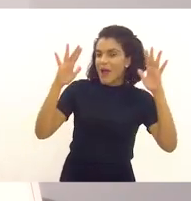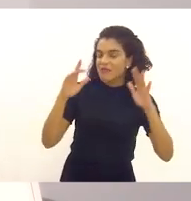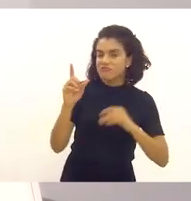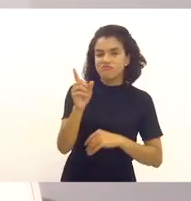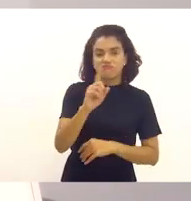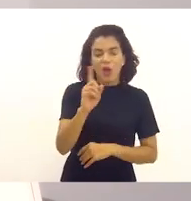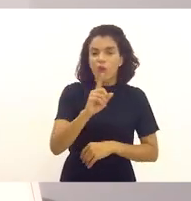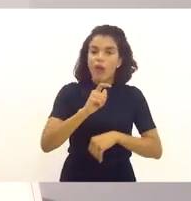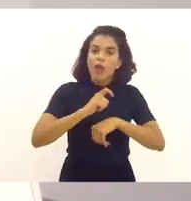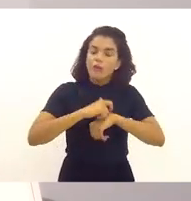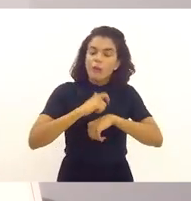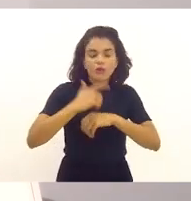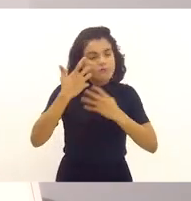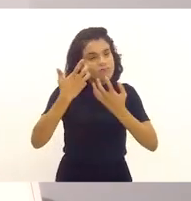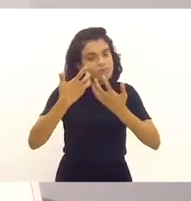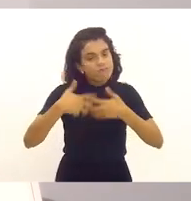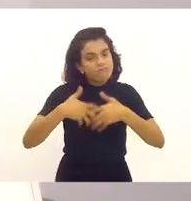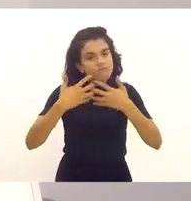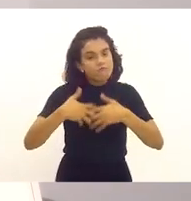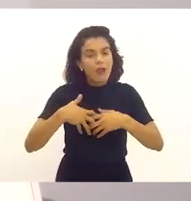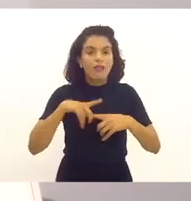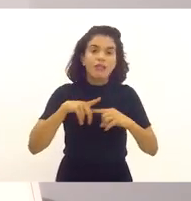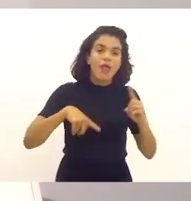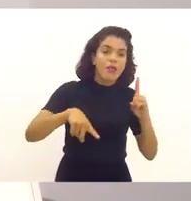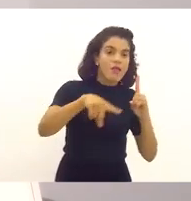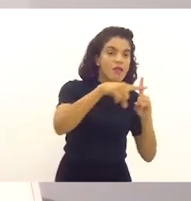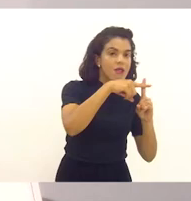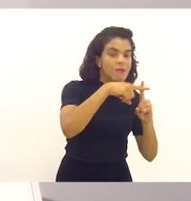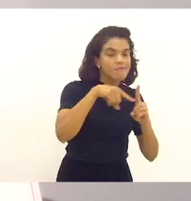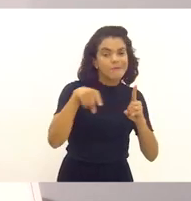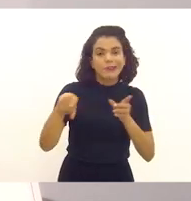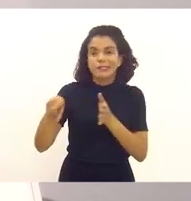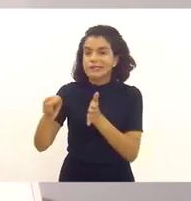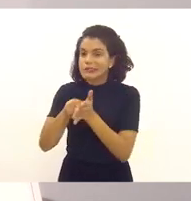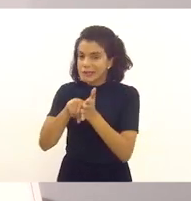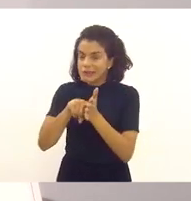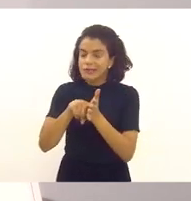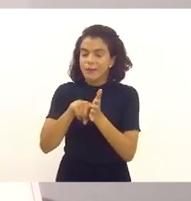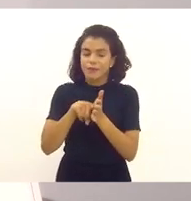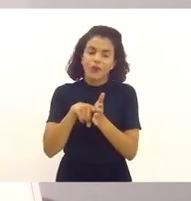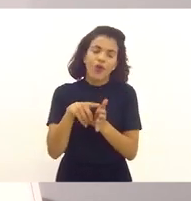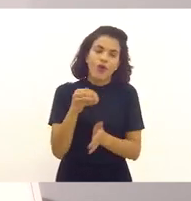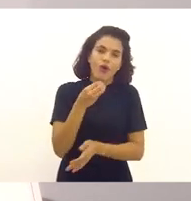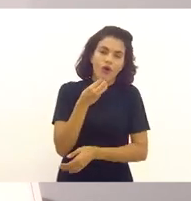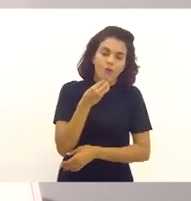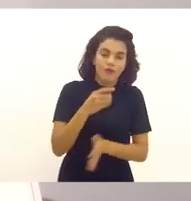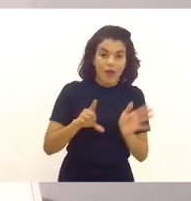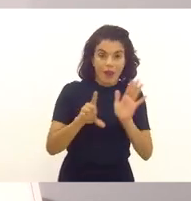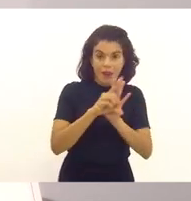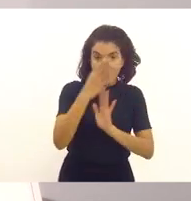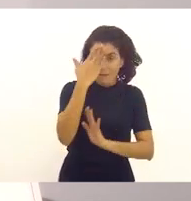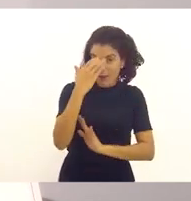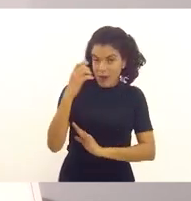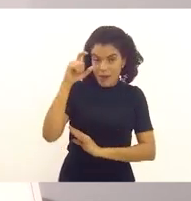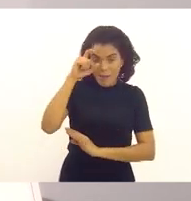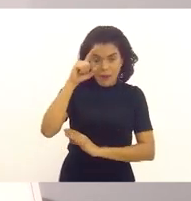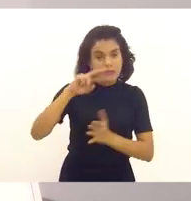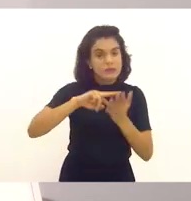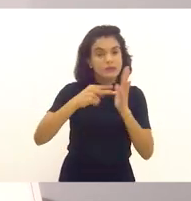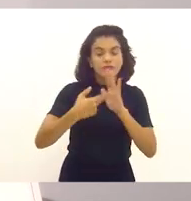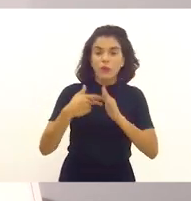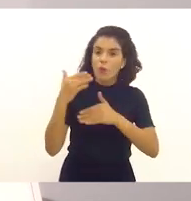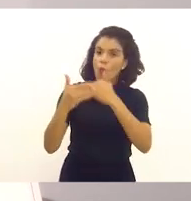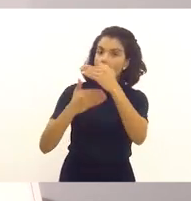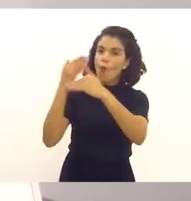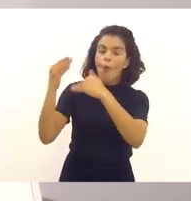um momento de refletir o que nós temos de bom que nós temos de ruim sem dúvida Lei Maria da Penha foi um avanço e nesse sentido